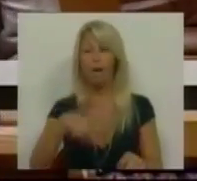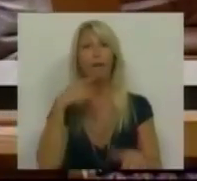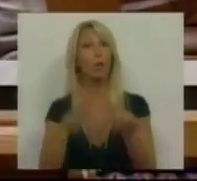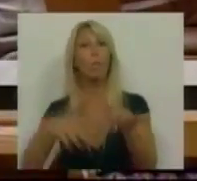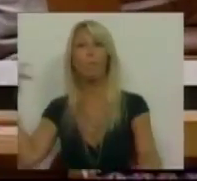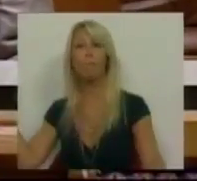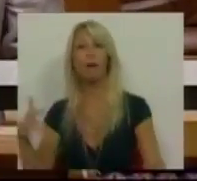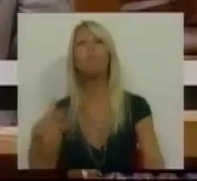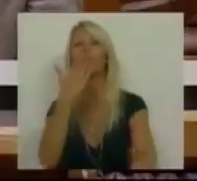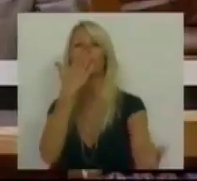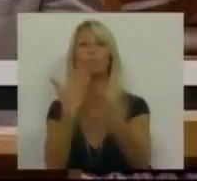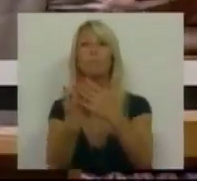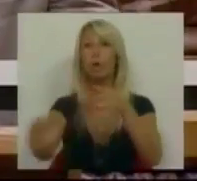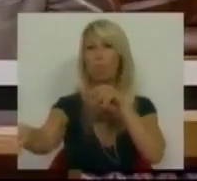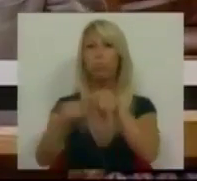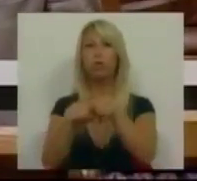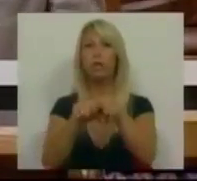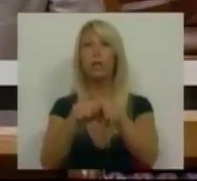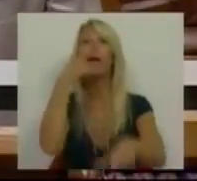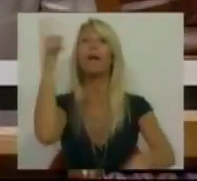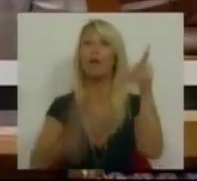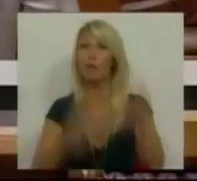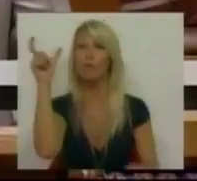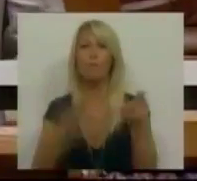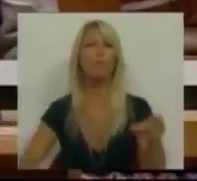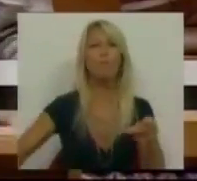Parlamento, a confrontação contra esta política de um povo que não